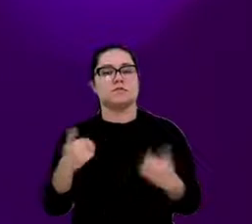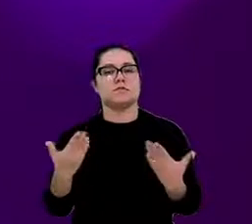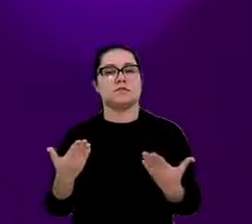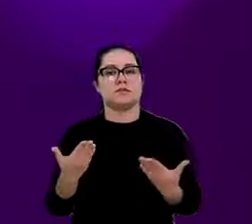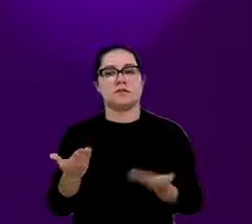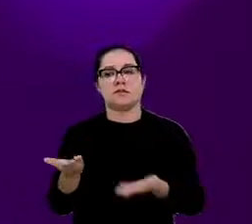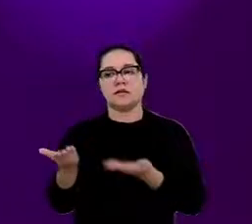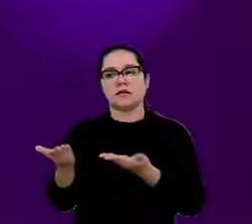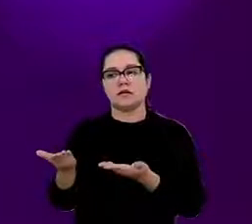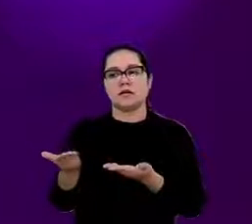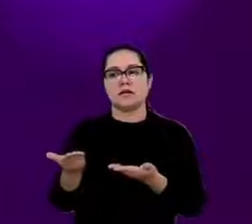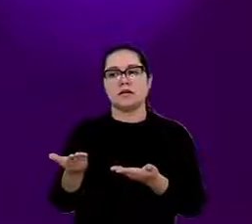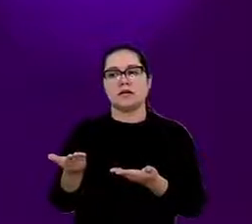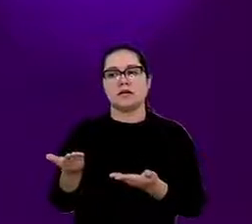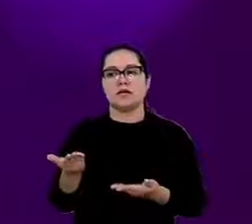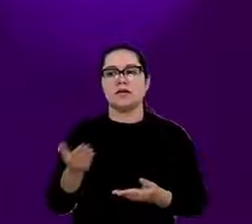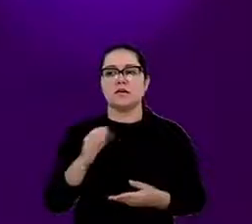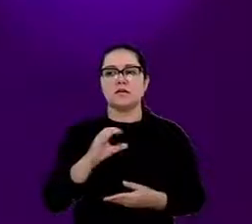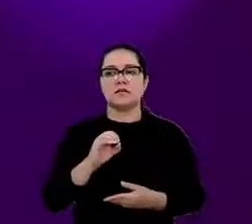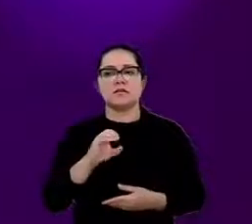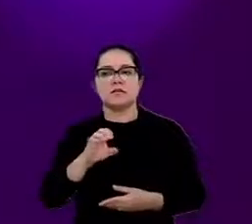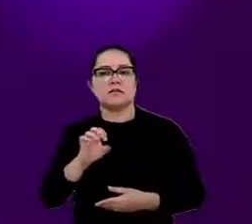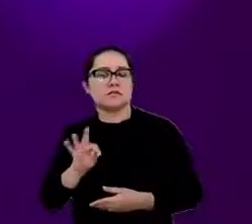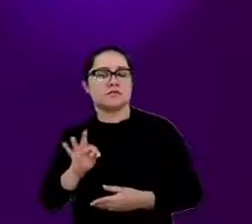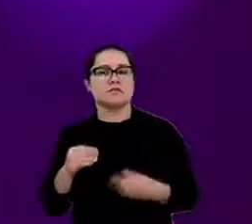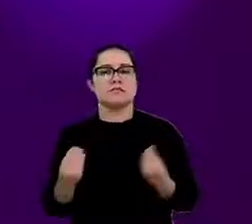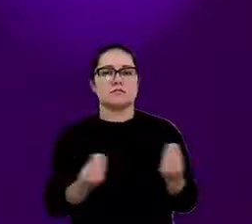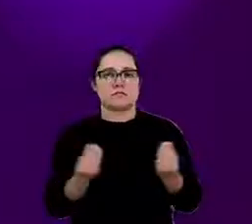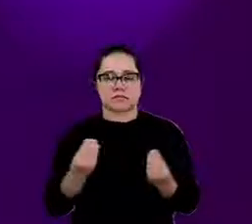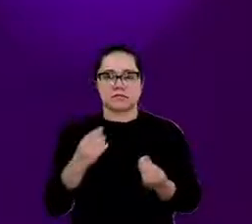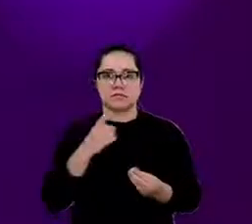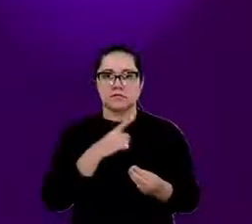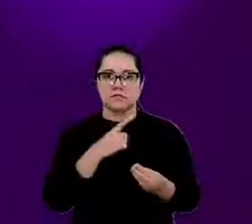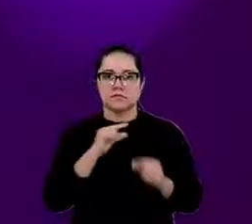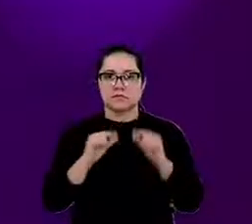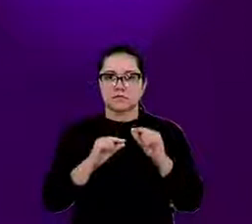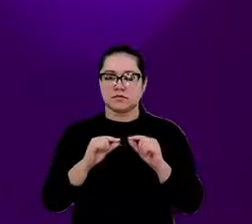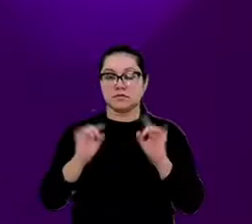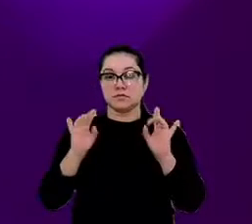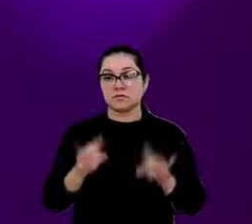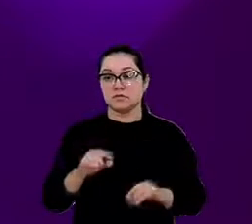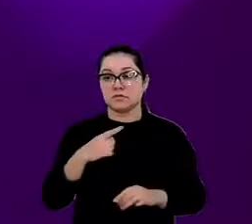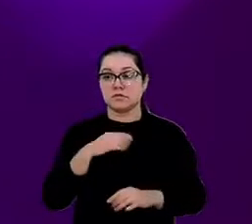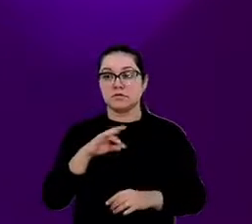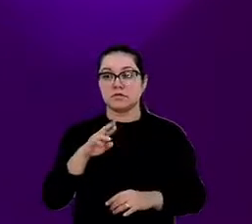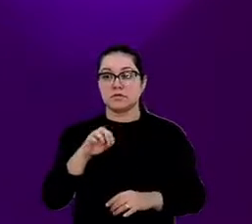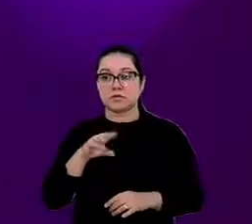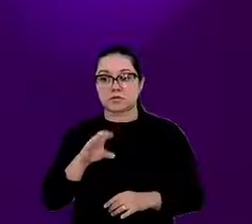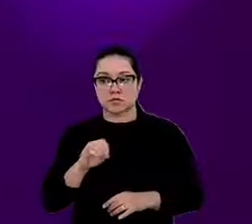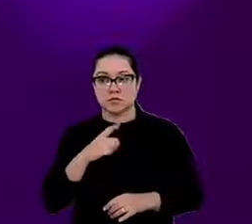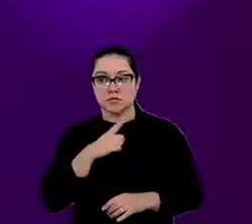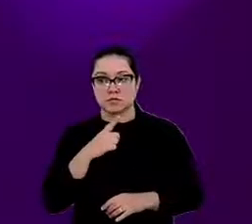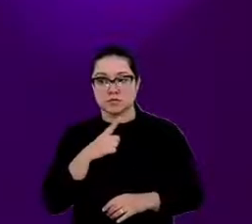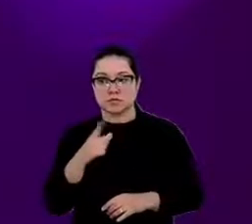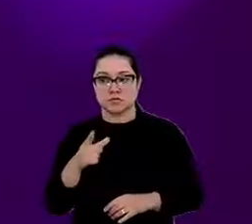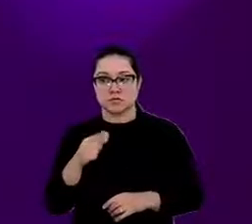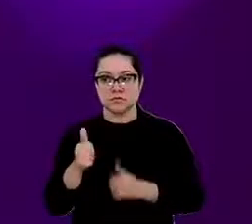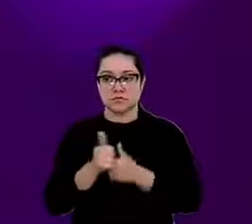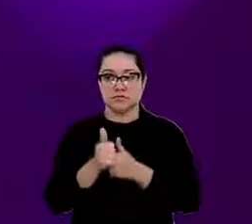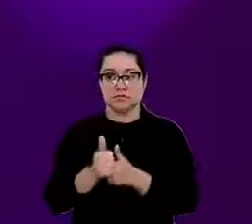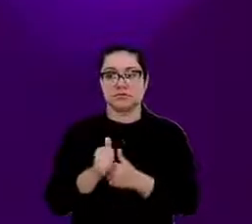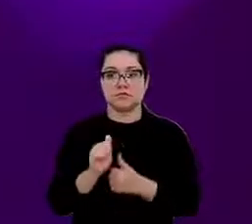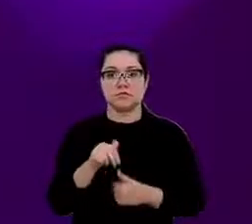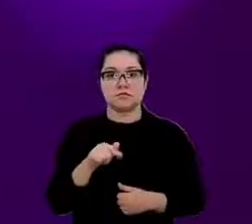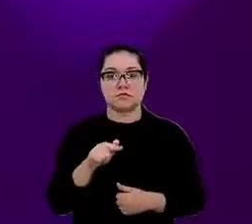o ACT? Novamente, nas lesões intermediárias, especialmente em tronco, como guia de angioplastia para a